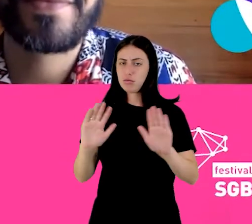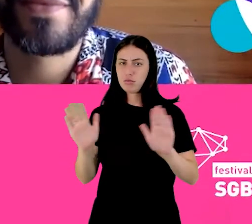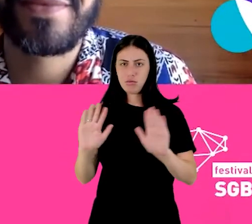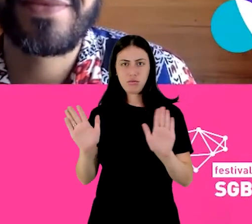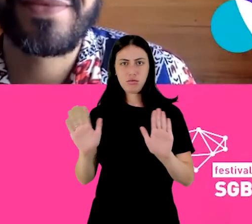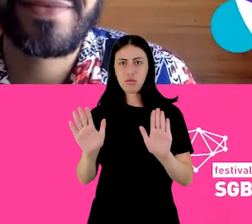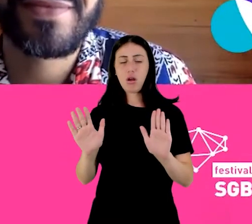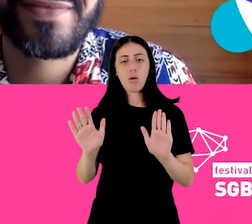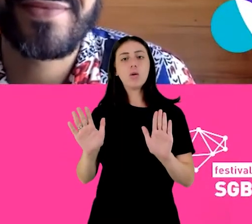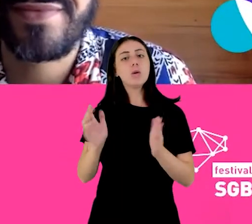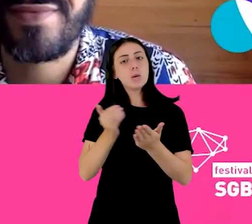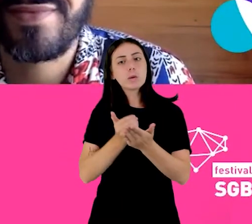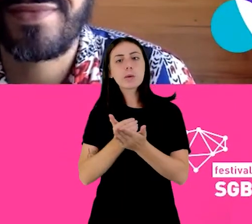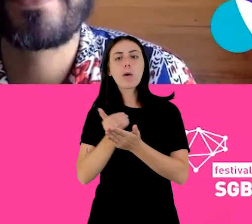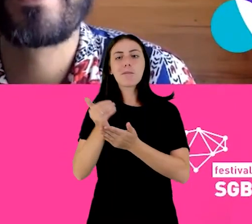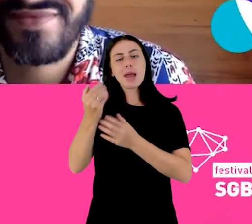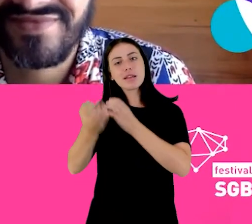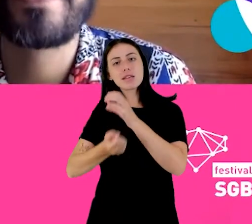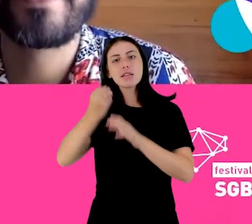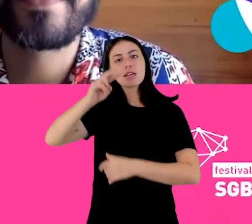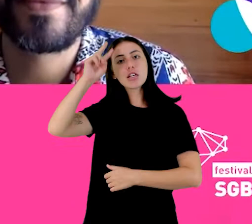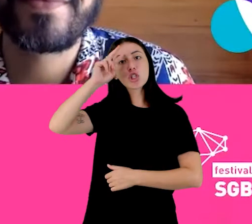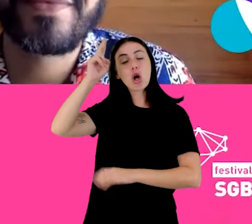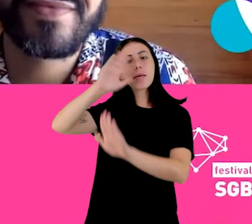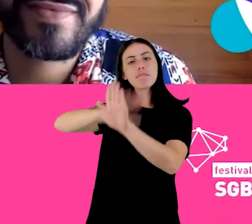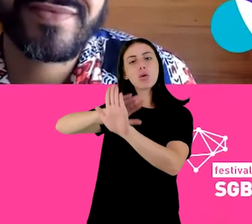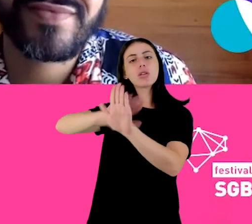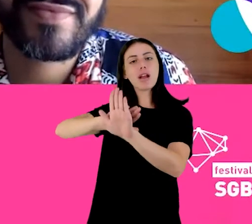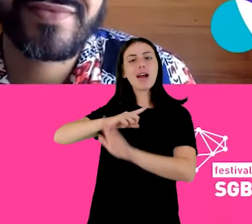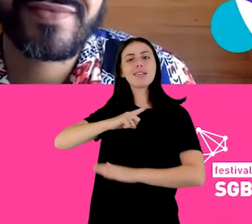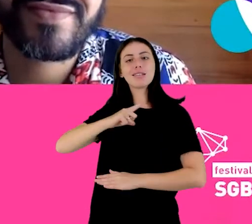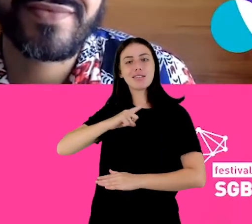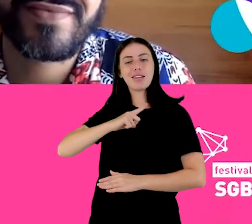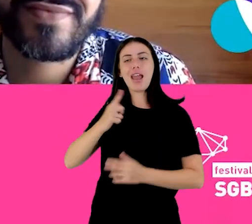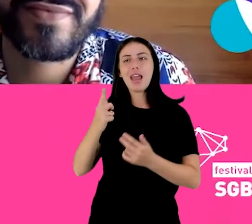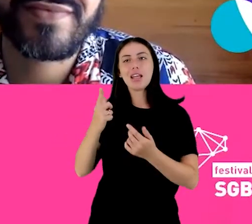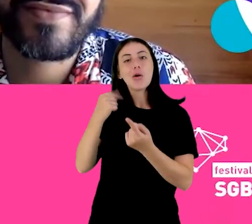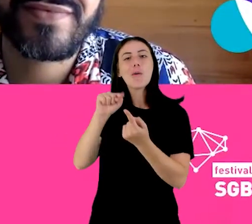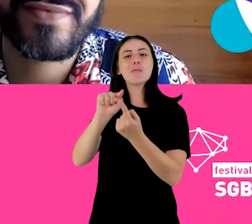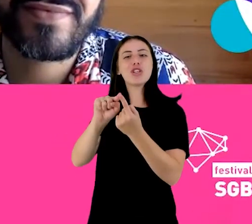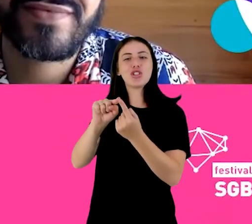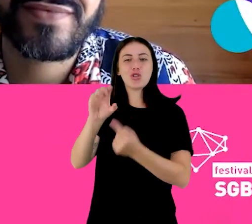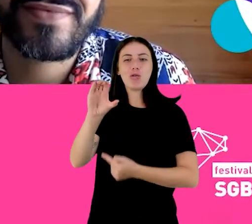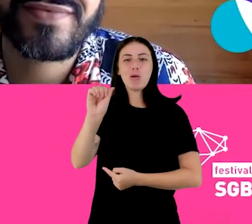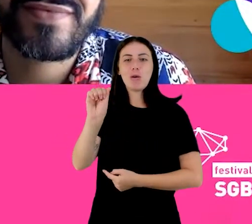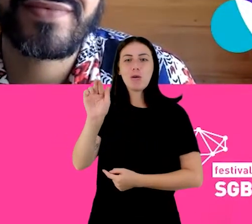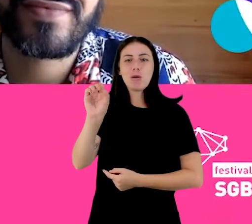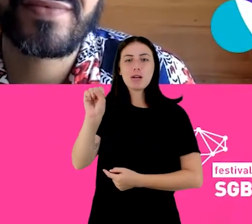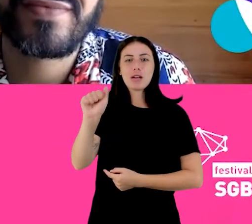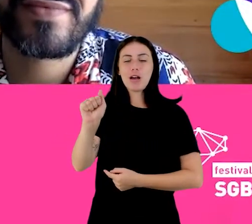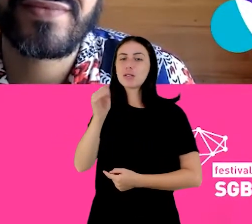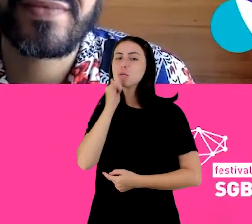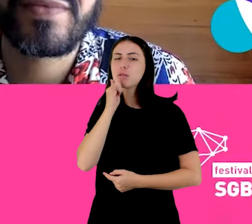não nasce ativista, assim, sabe? Não vou fazer um filme ativista, não, a história, ela se põe ali e ela já tem aquela